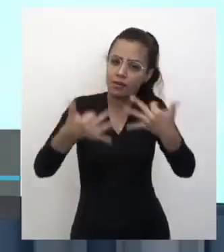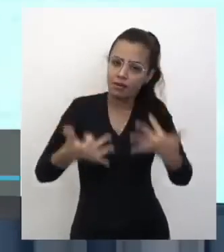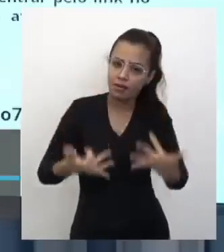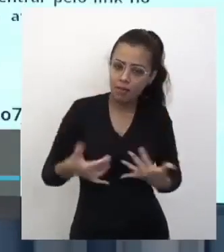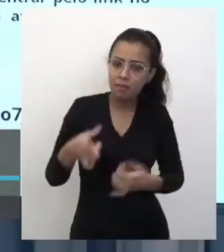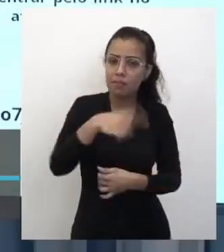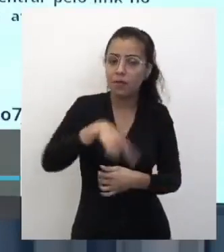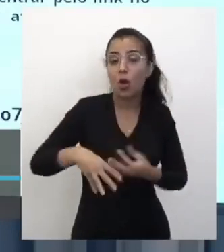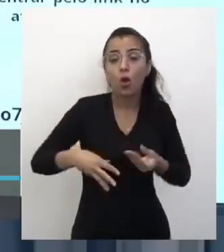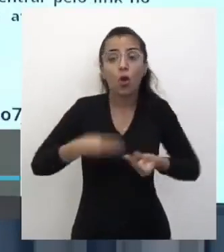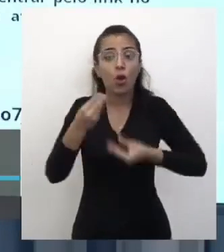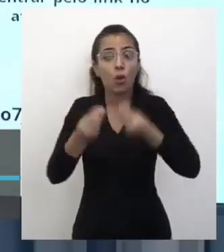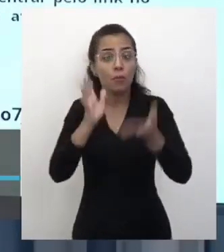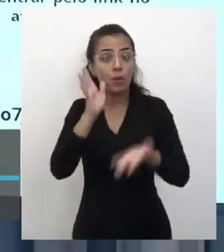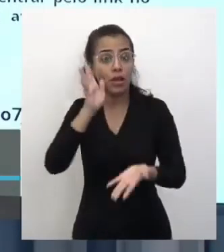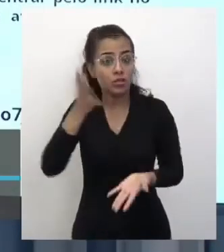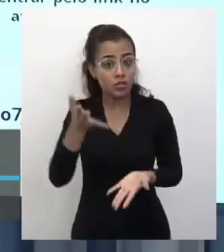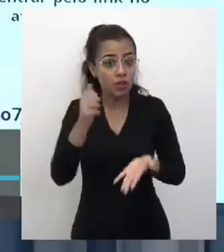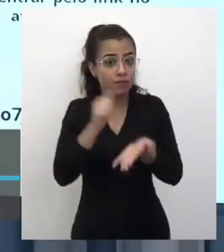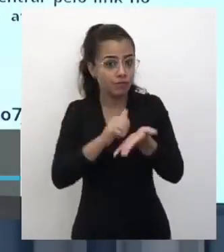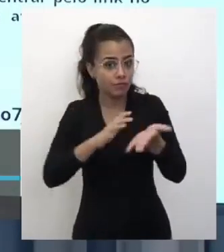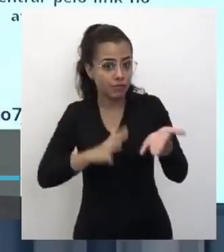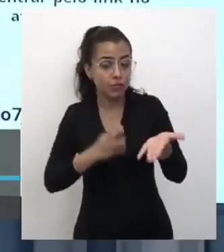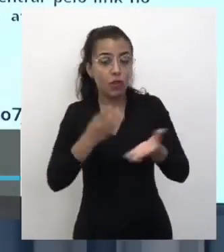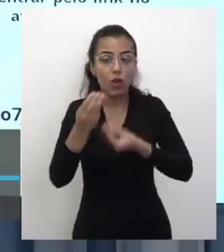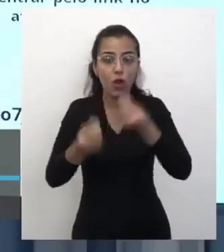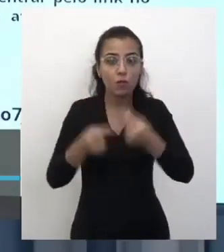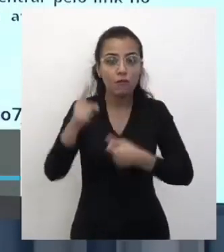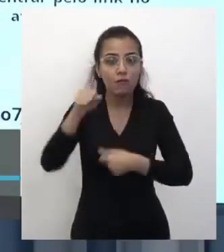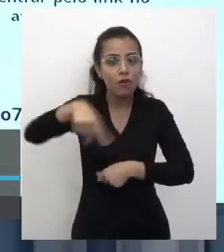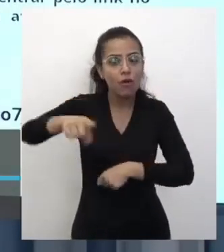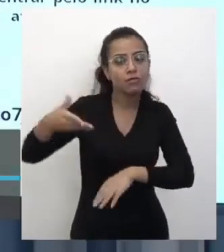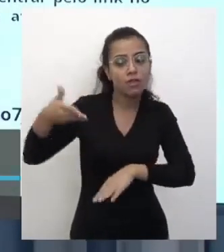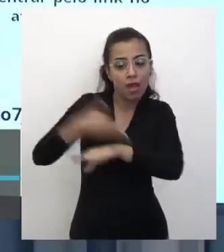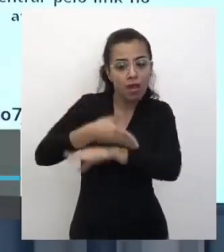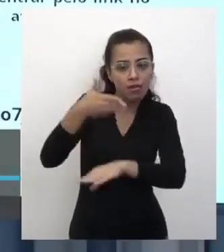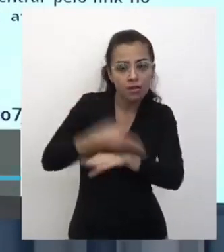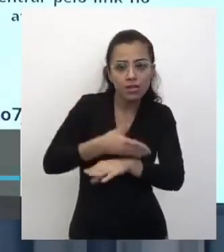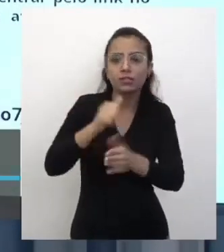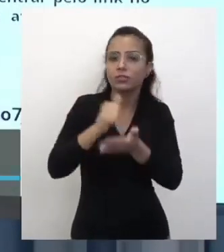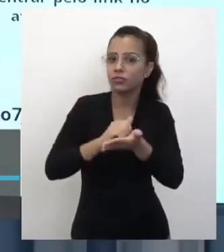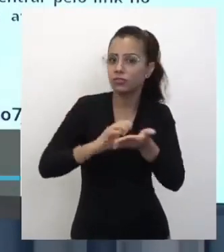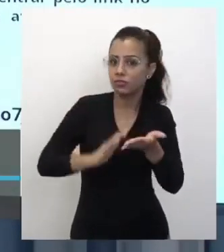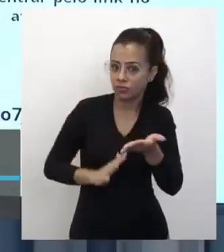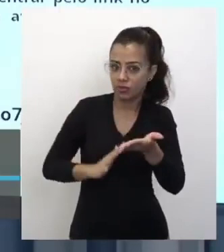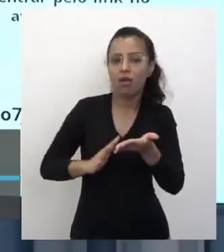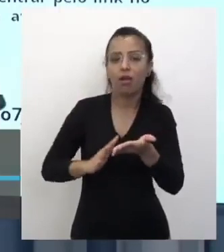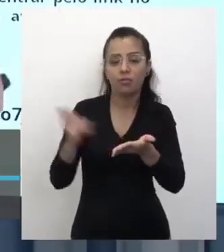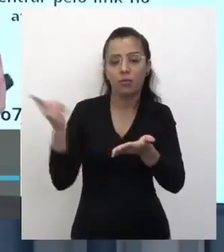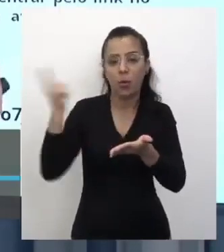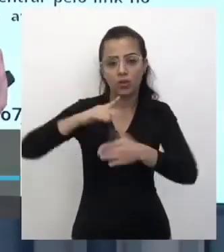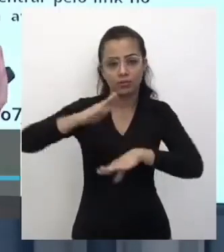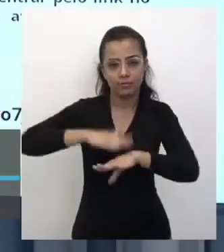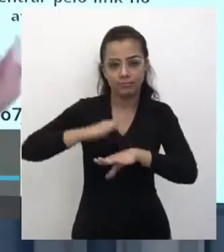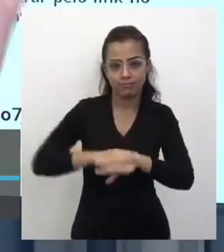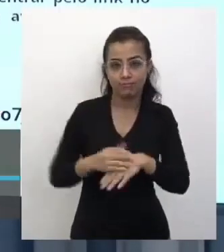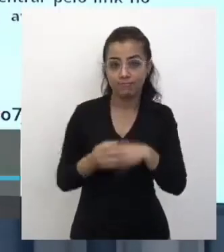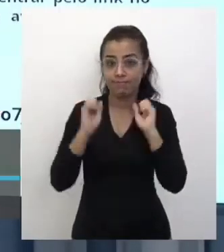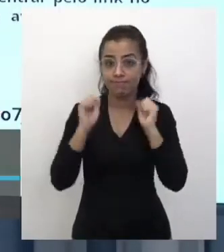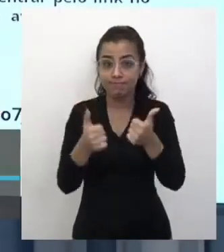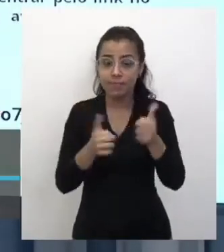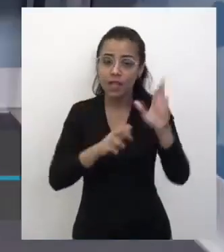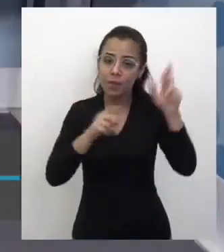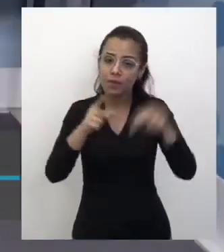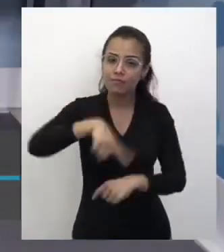de como resolver essas atividades, como vocês acessam essas tarefas, né, esses exercícios. Espero que vocês tenham gostado.